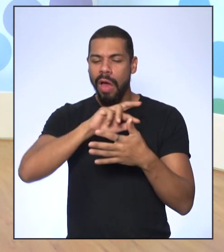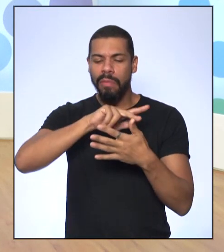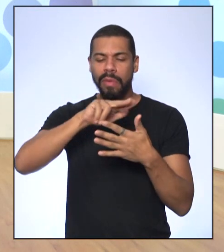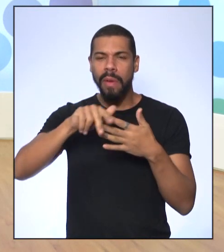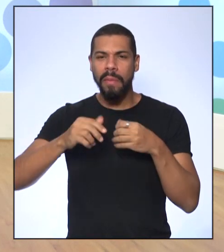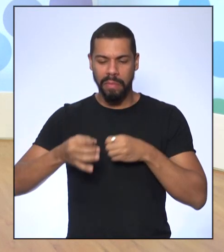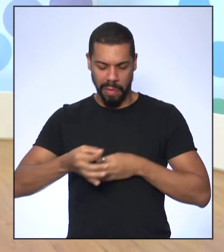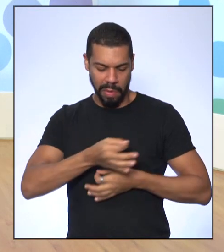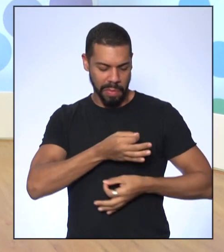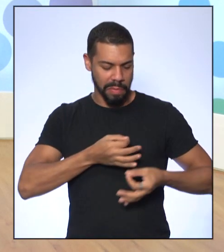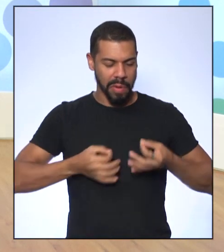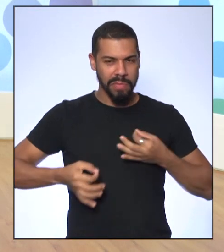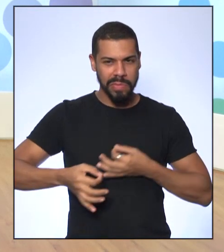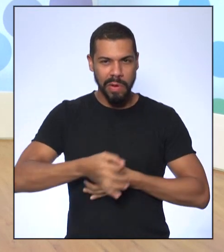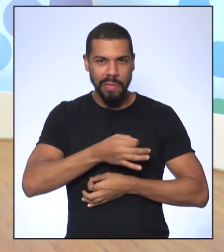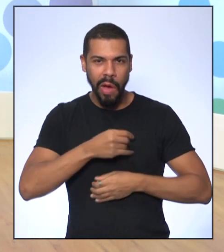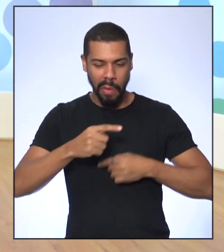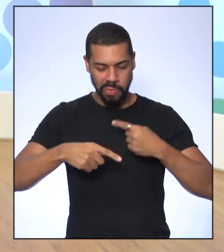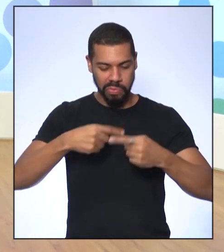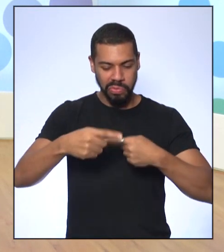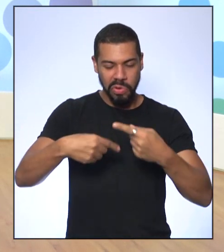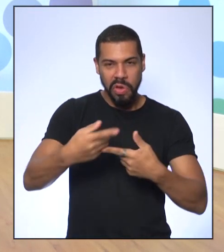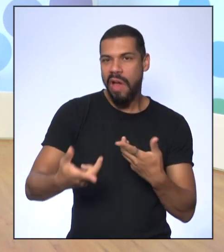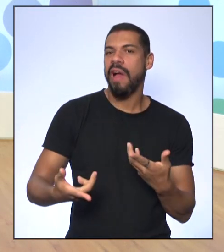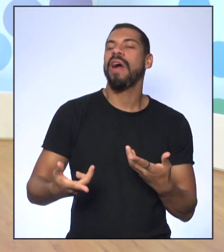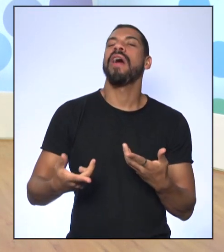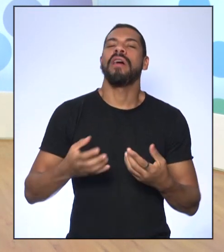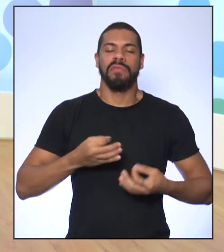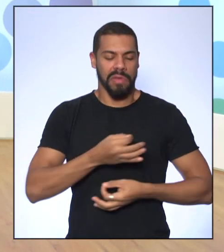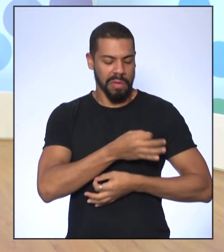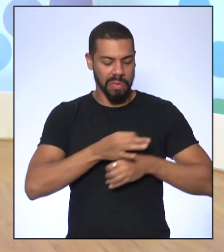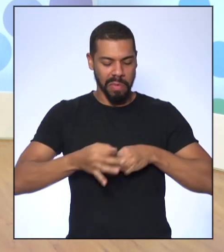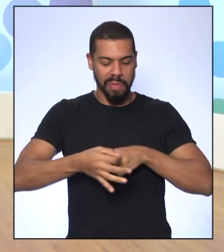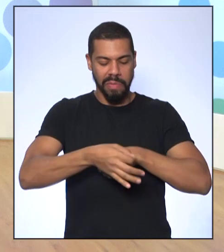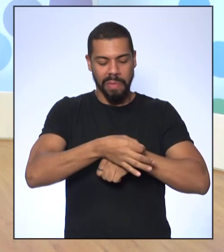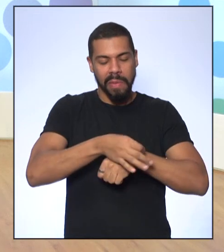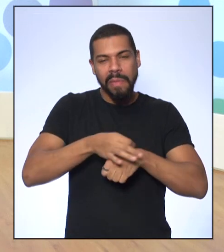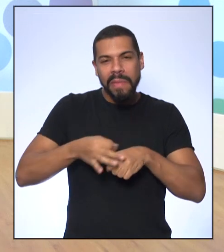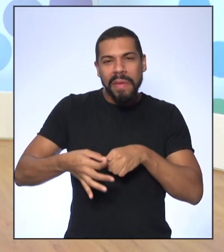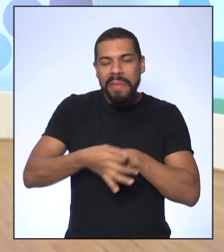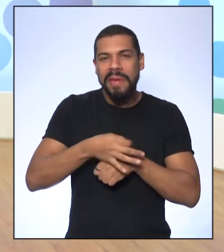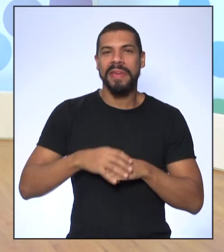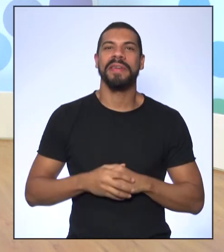célula aí. Células reprodutivas, células, né,